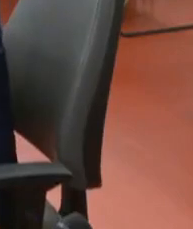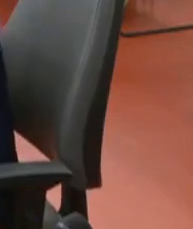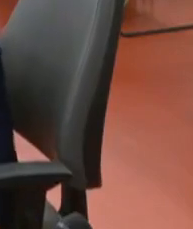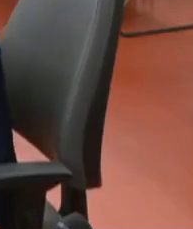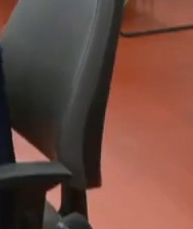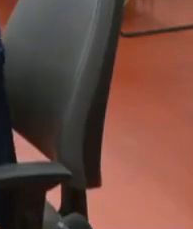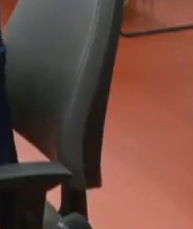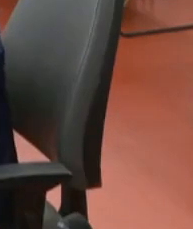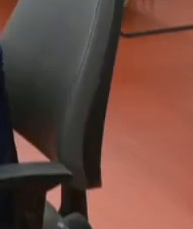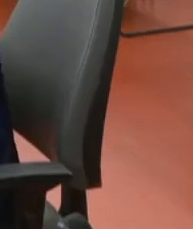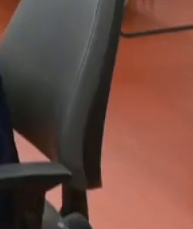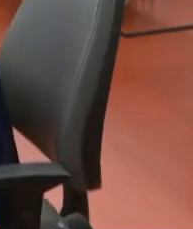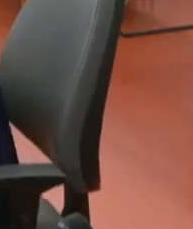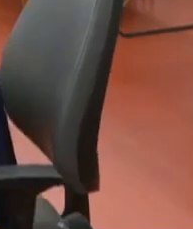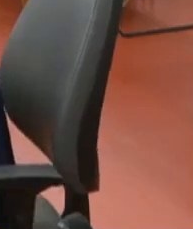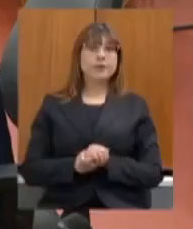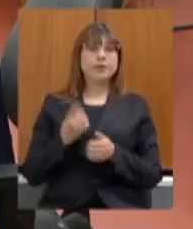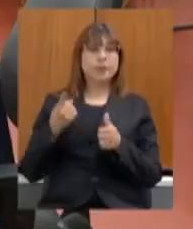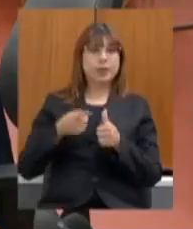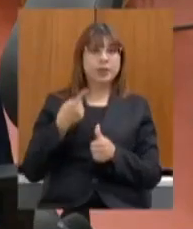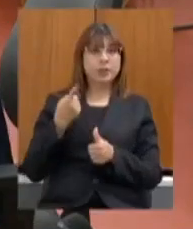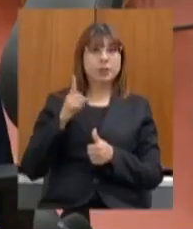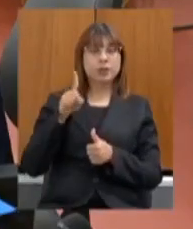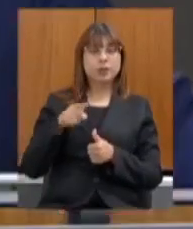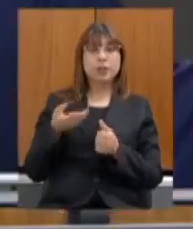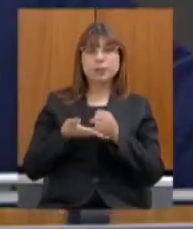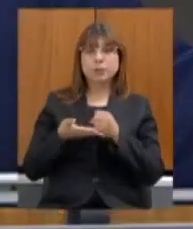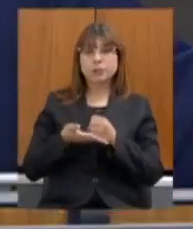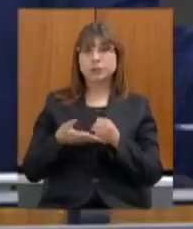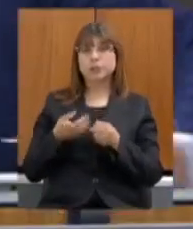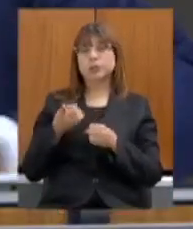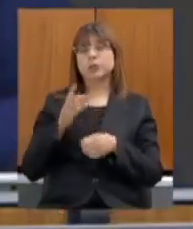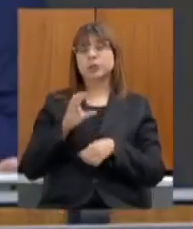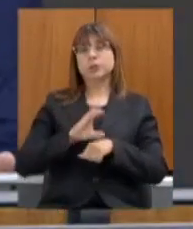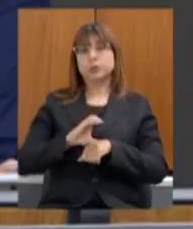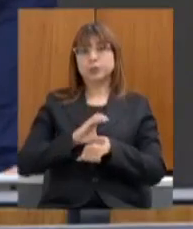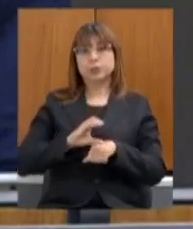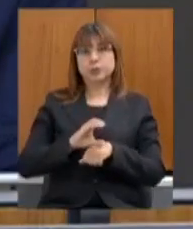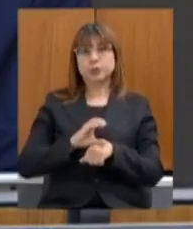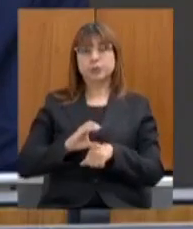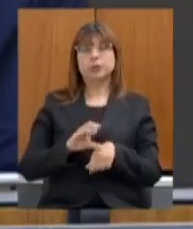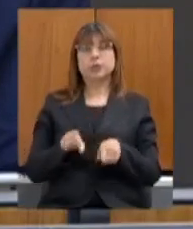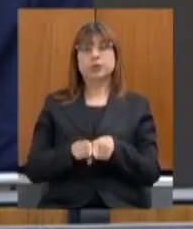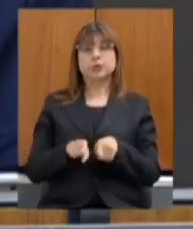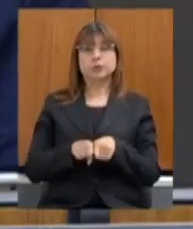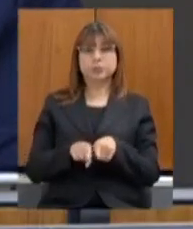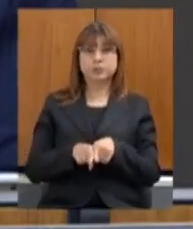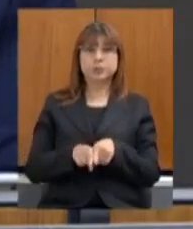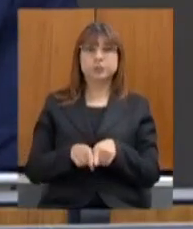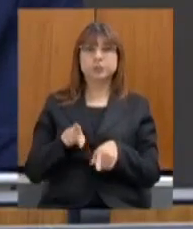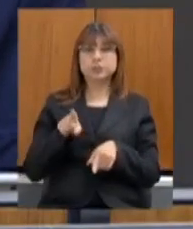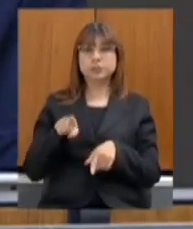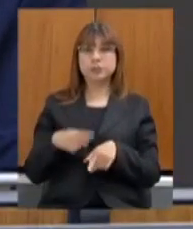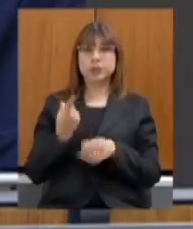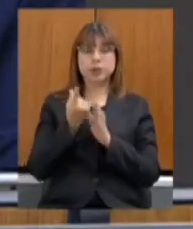colocações. A primeira questão do mínimo constitucional, aliás, indo um pouco mais além, é a questão da execução orçamentária no Estado,